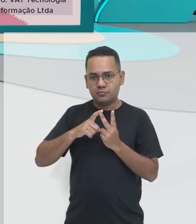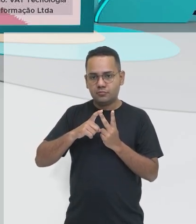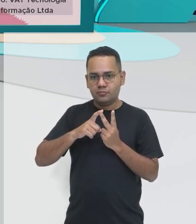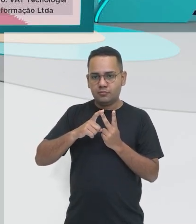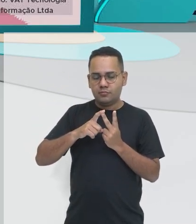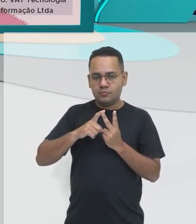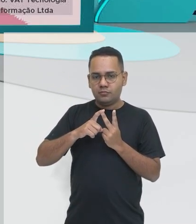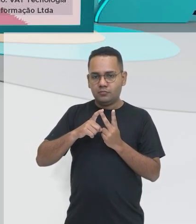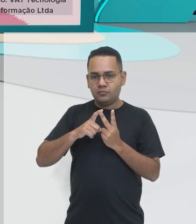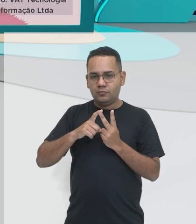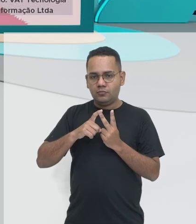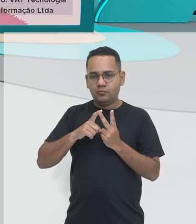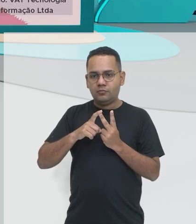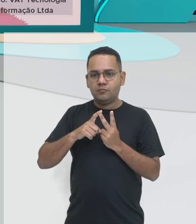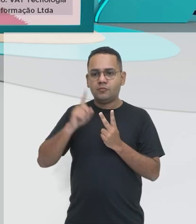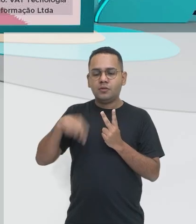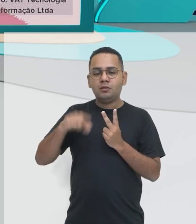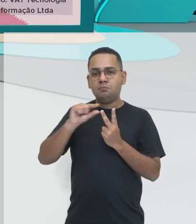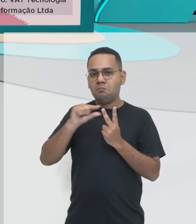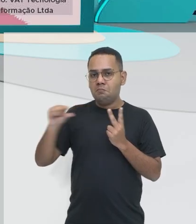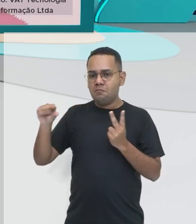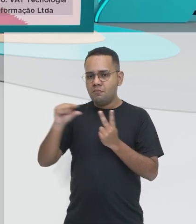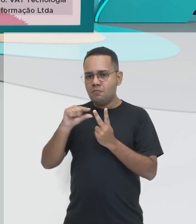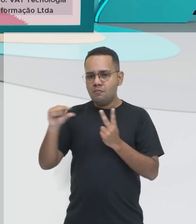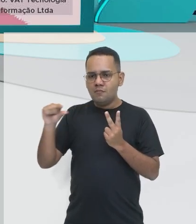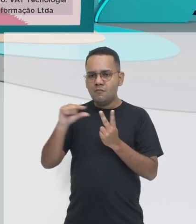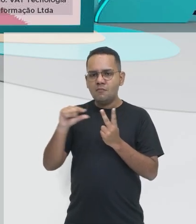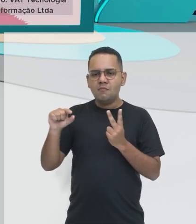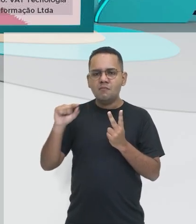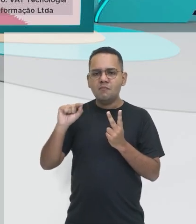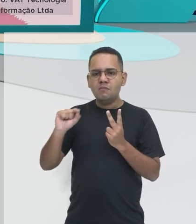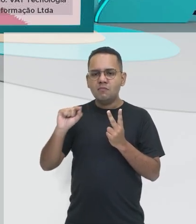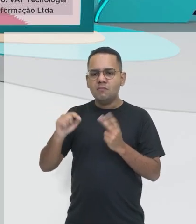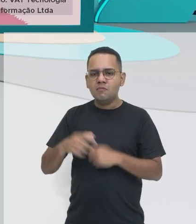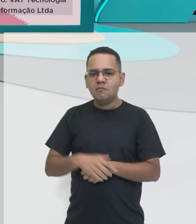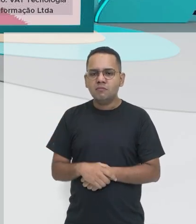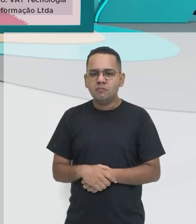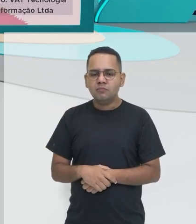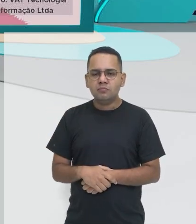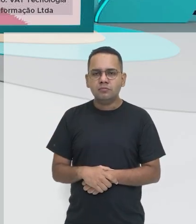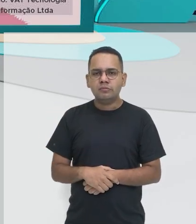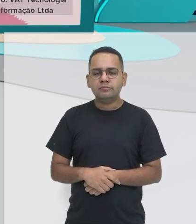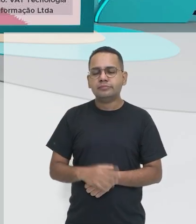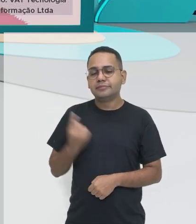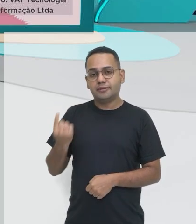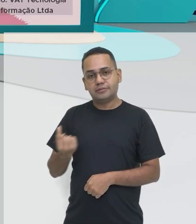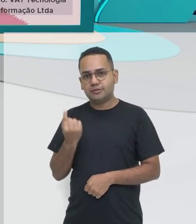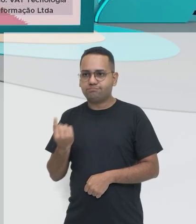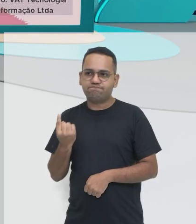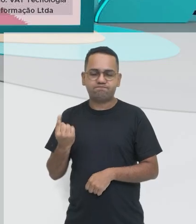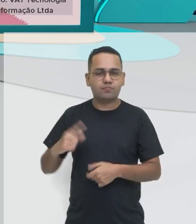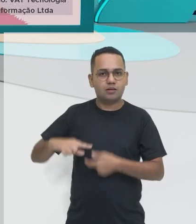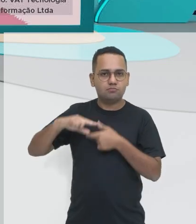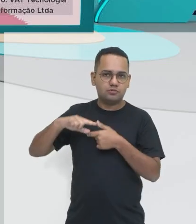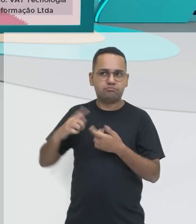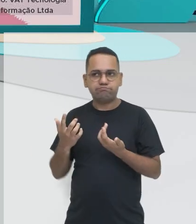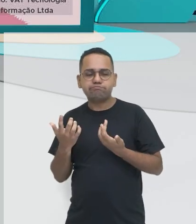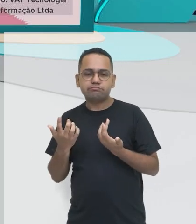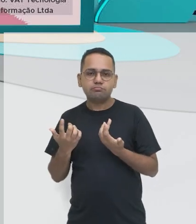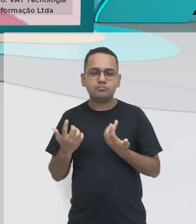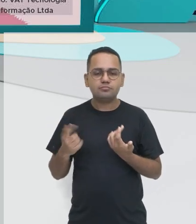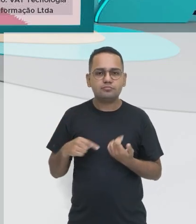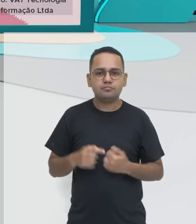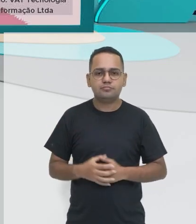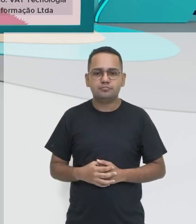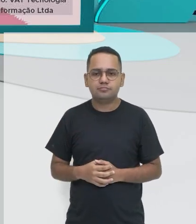artigo reflexivo, o pronome reflexivo, desculpa, ele vai sempre passar essa ideia de completamente sozinho. Então, vai reforçar essa ideia do